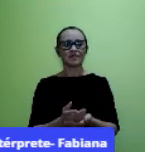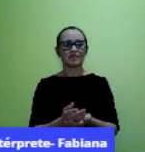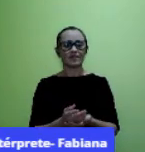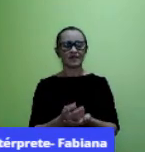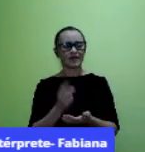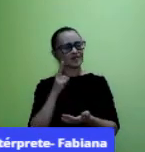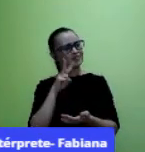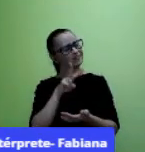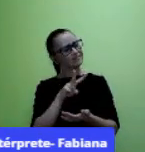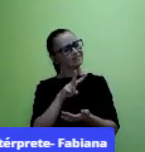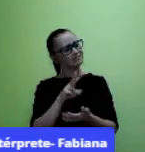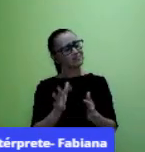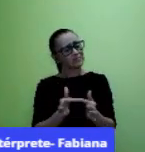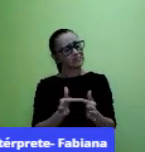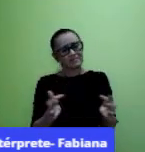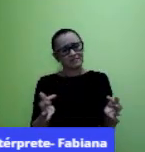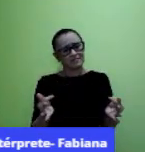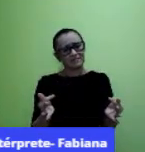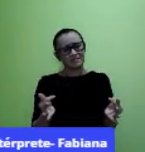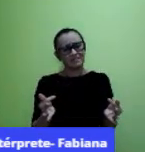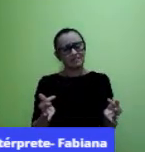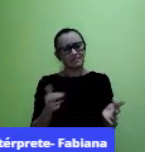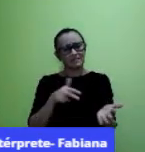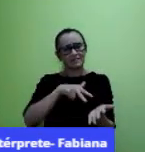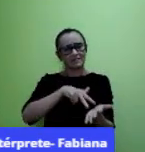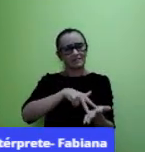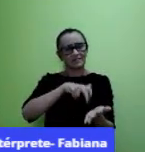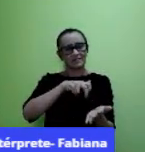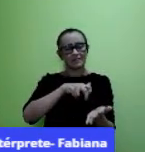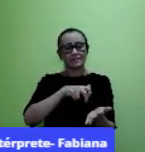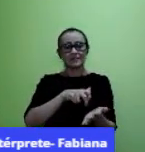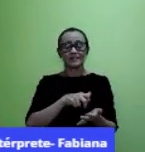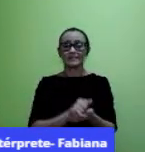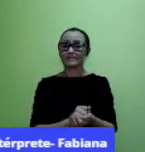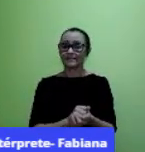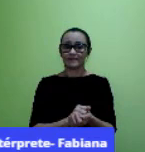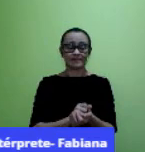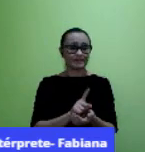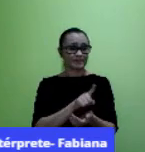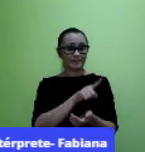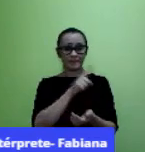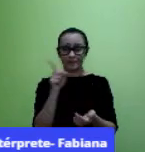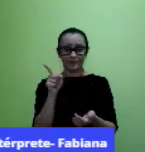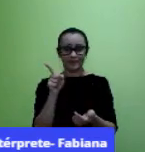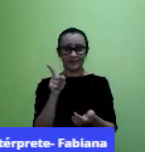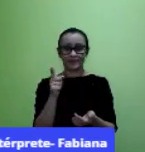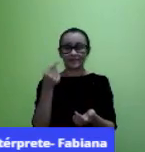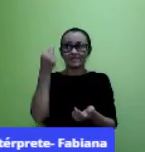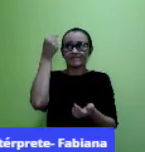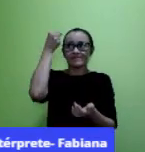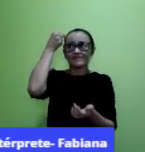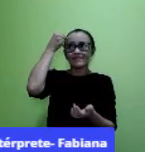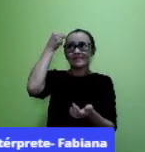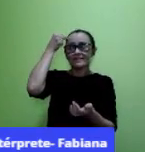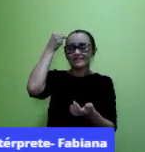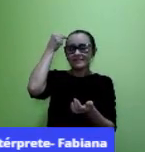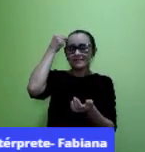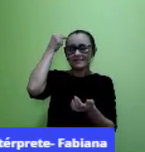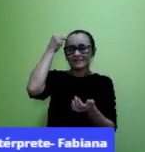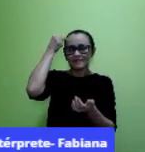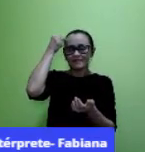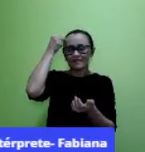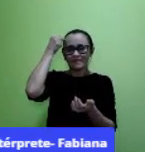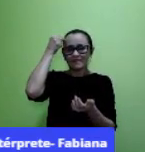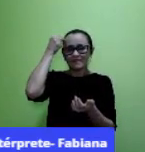uma simplicidade, né? É só um saltinho que a criança fez. Mas cognitivamente, motor, isso